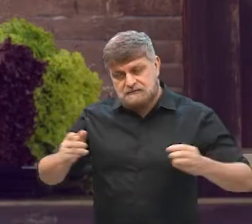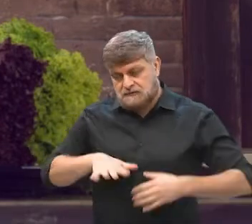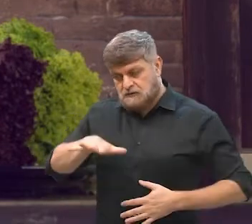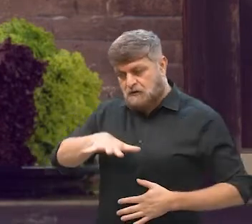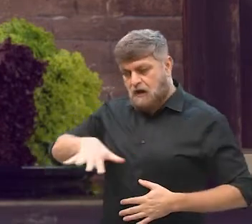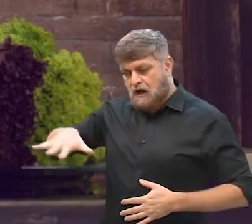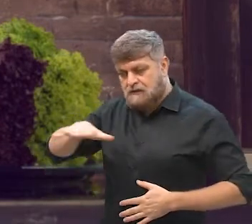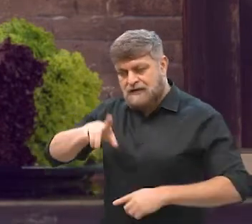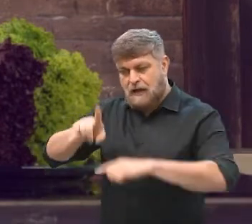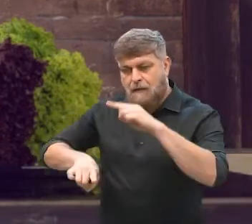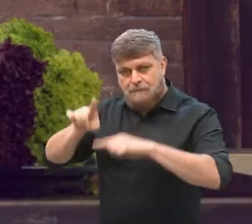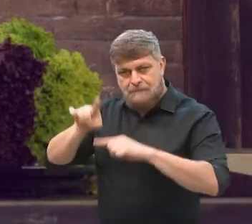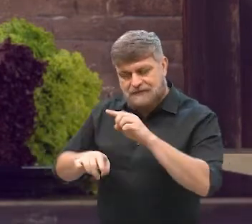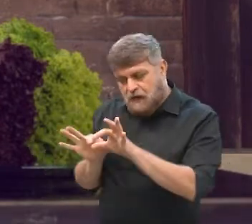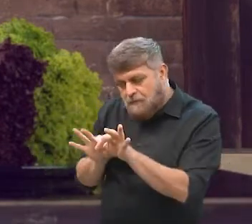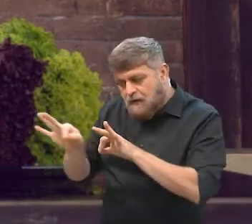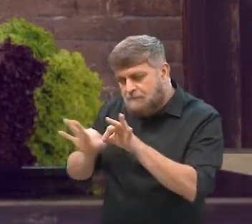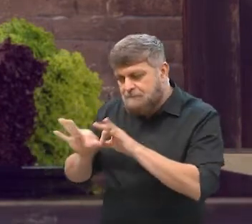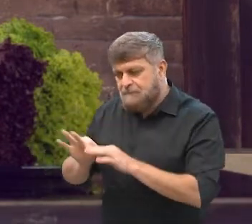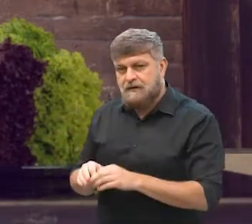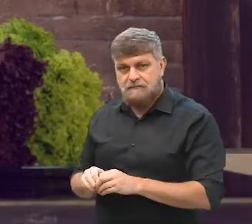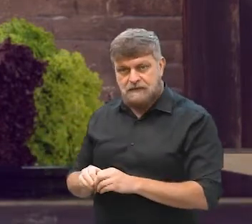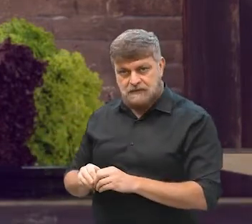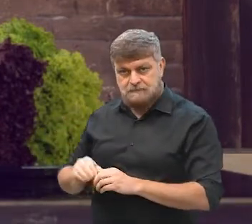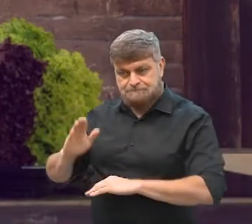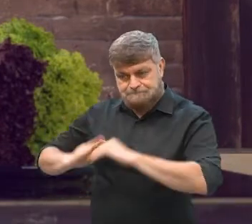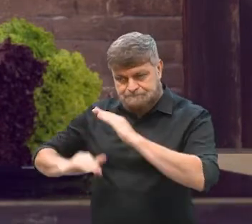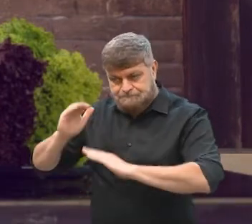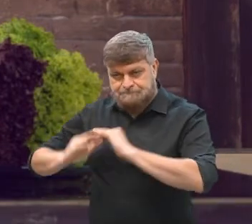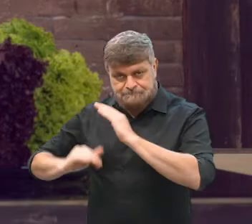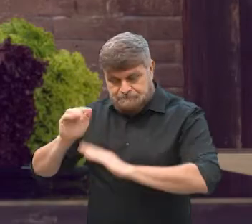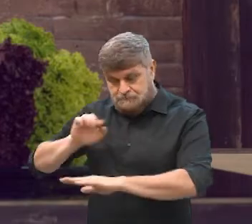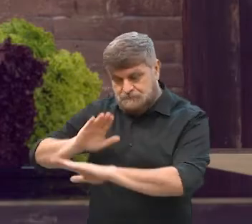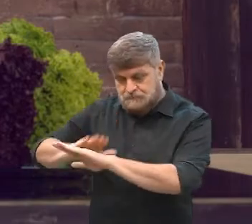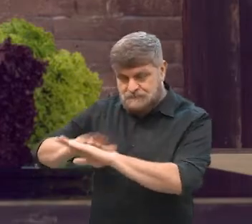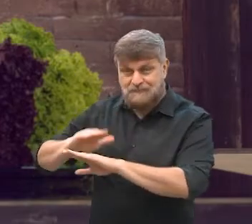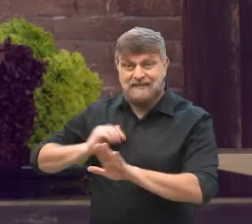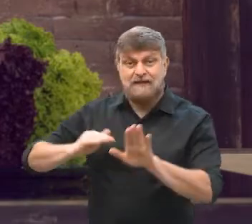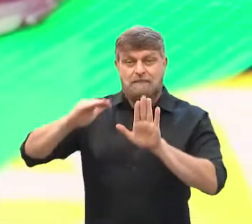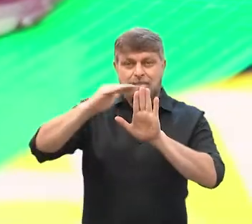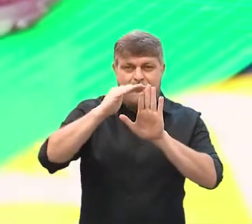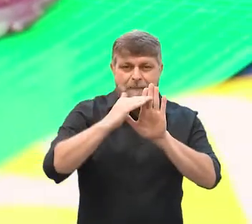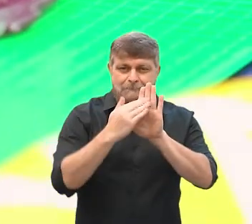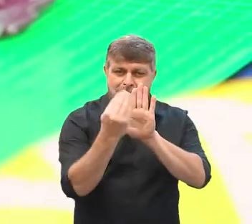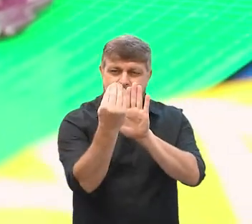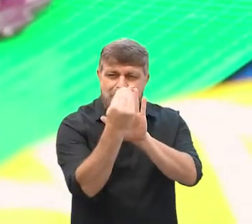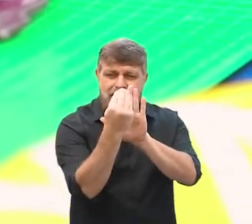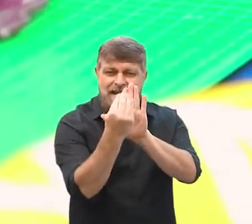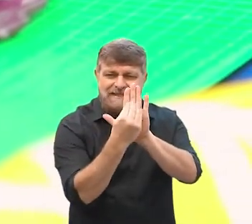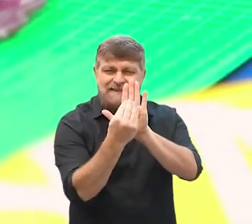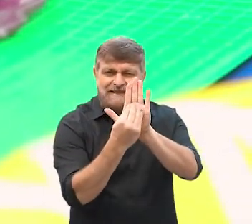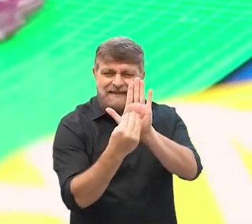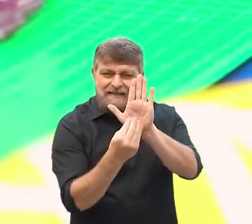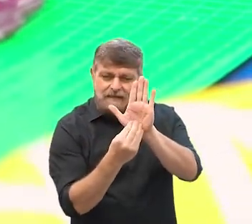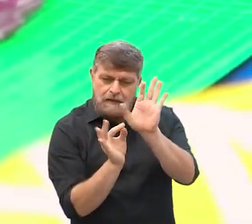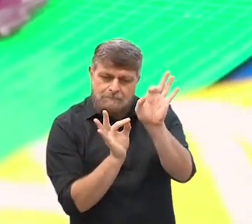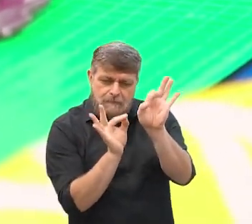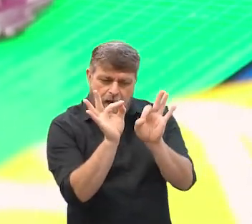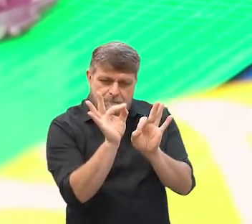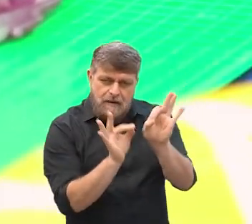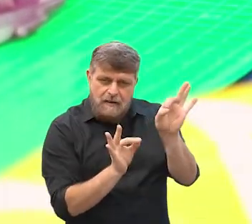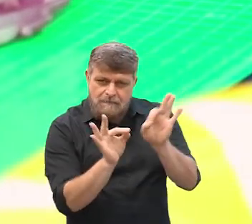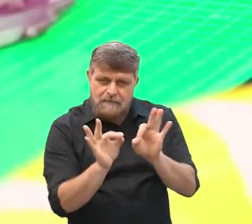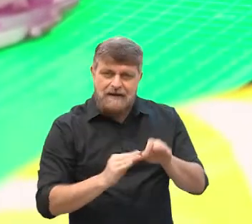os seus insumos, dos gastos que você tem, inclusive você ter uma planilha para organizar esses dados, né, com